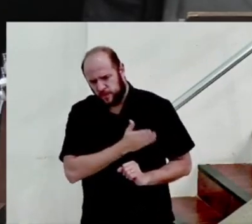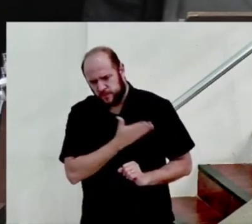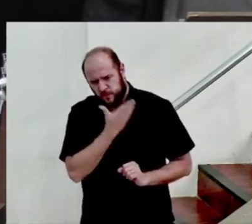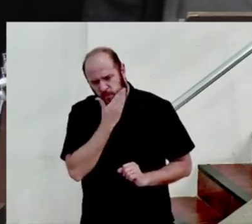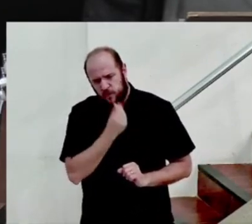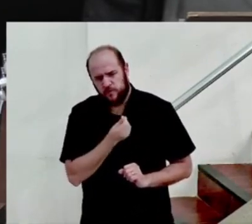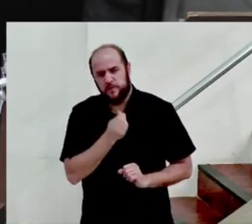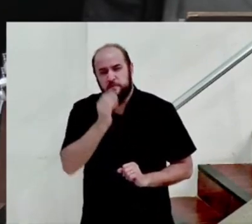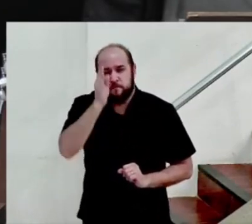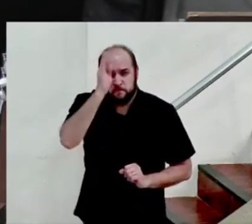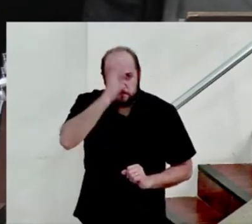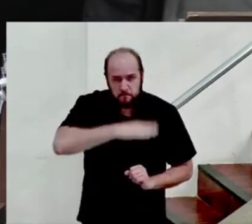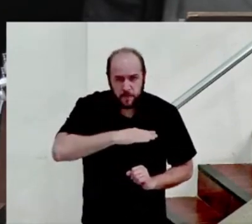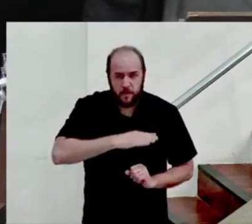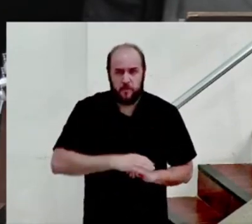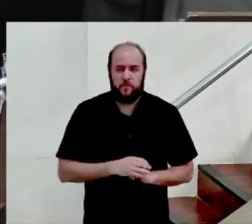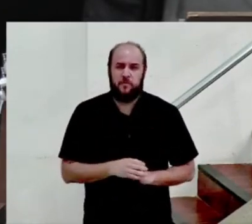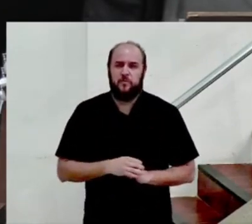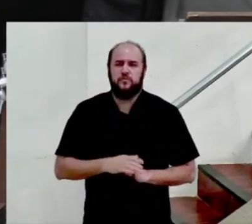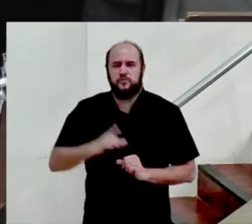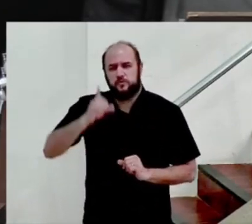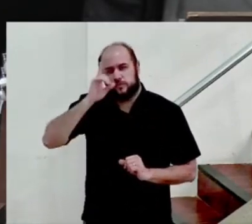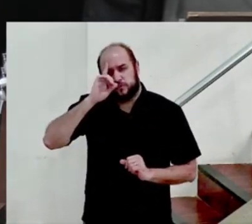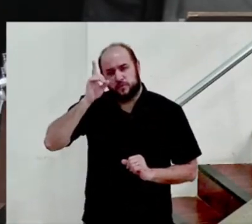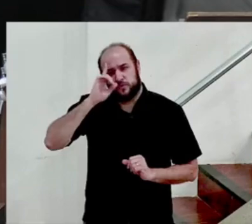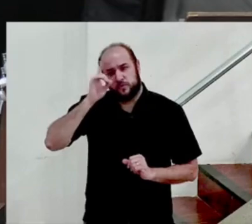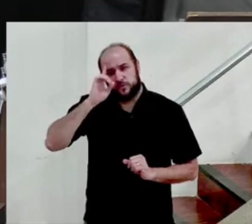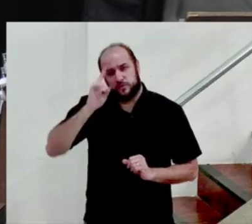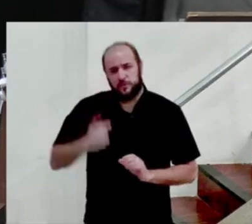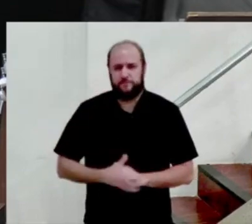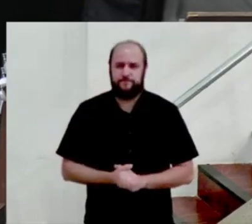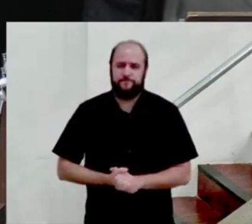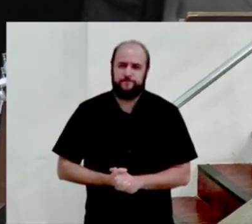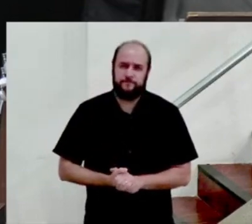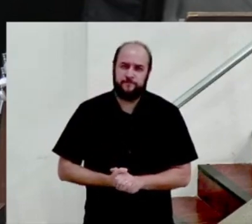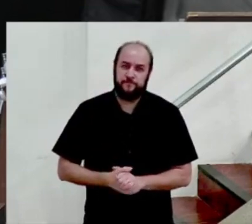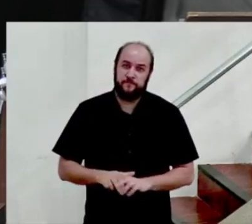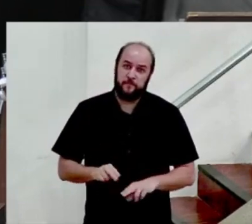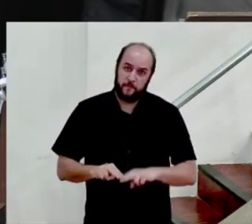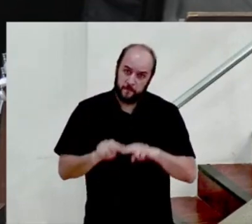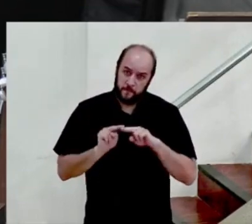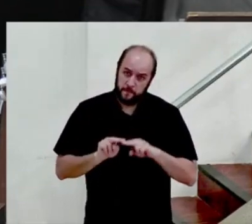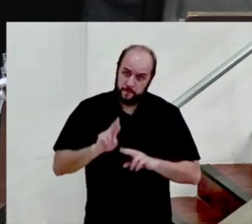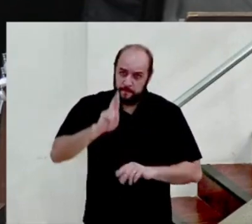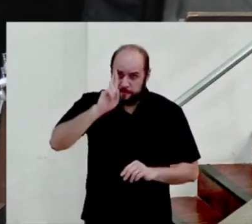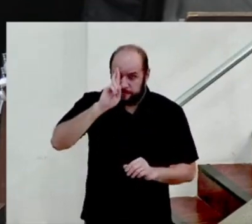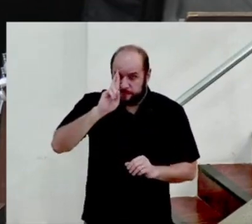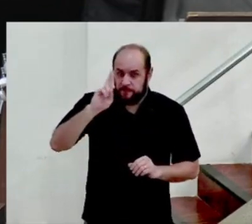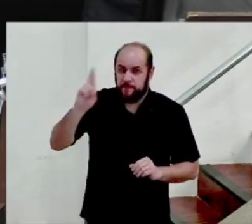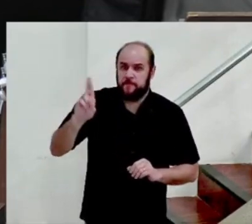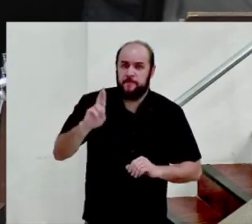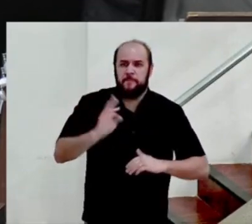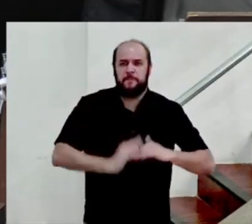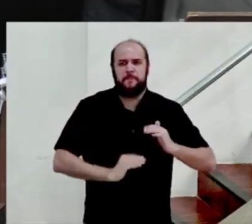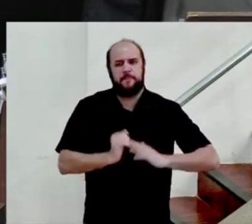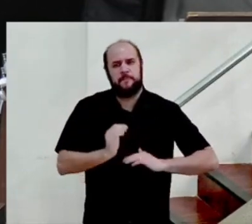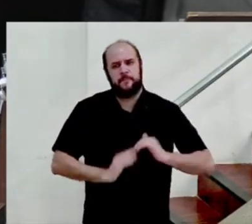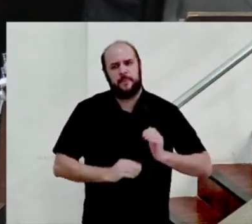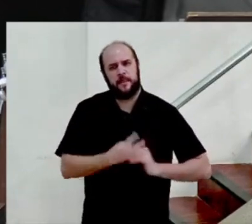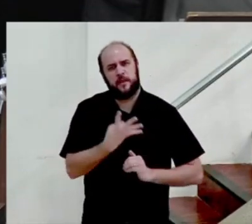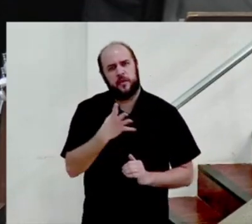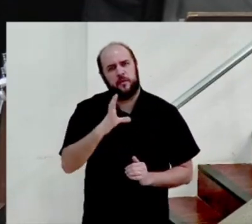era mal todos os dias. É por isso que o Senhor faz com que durante